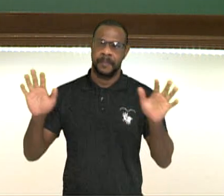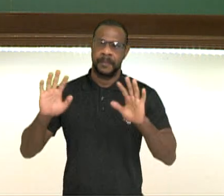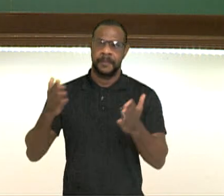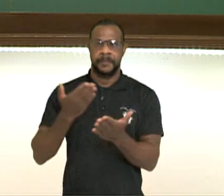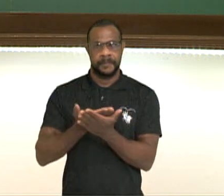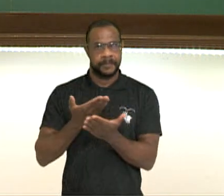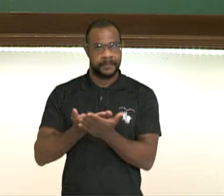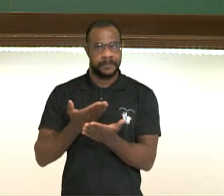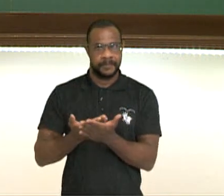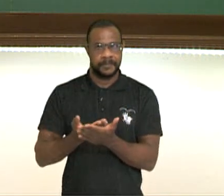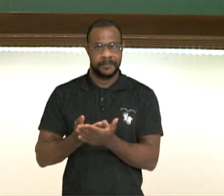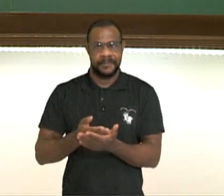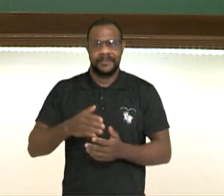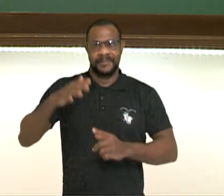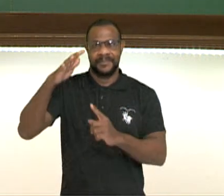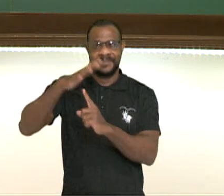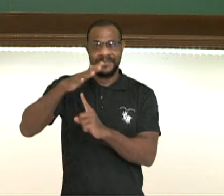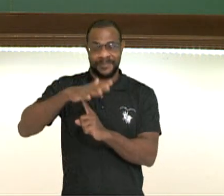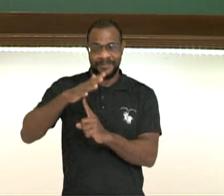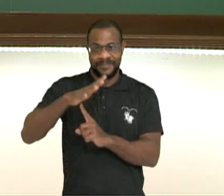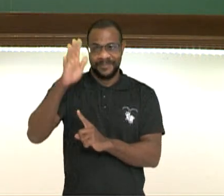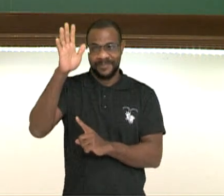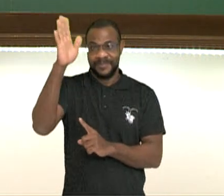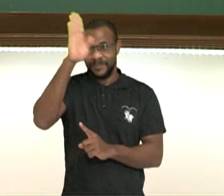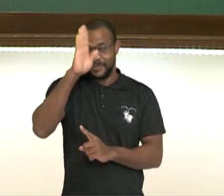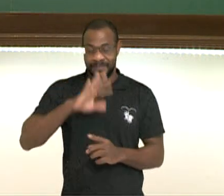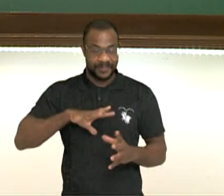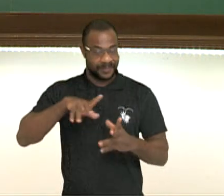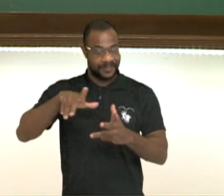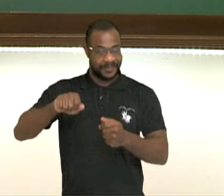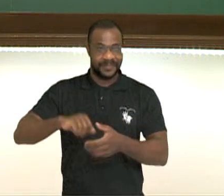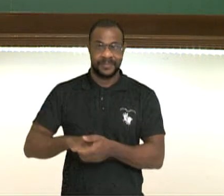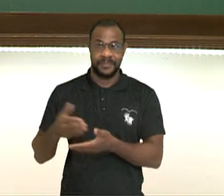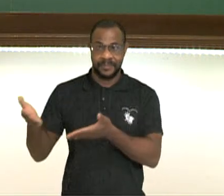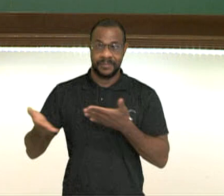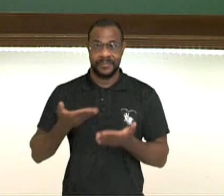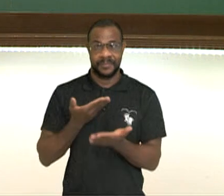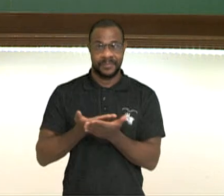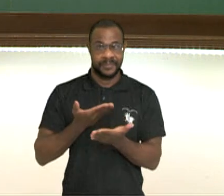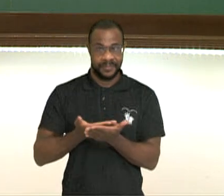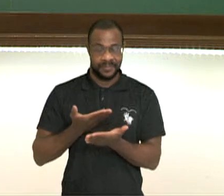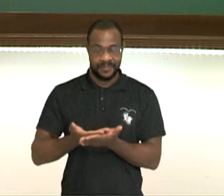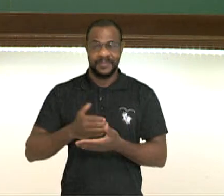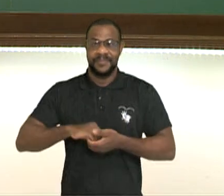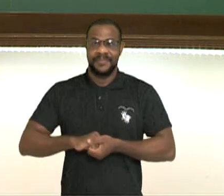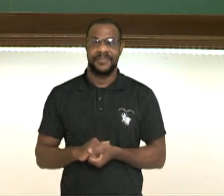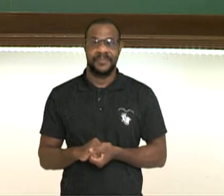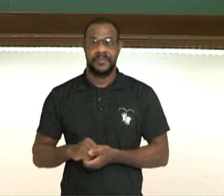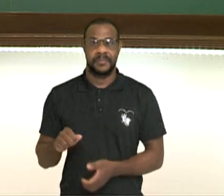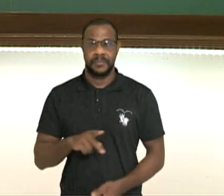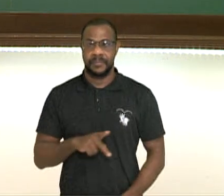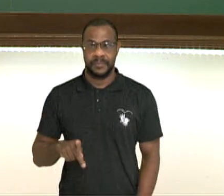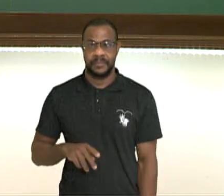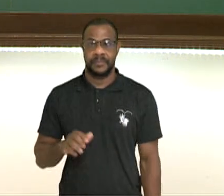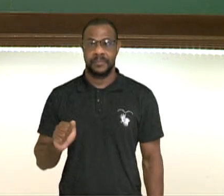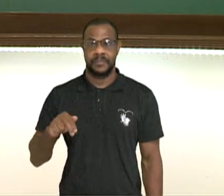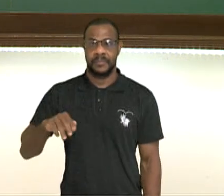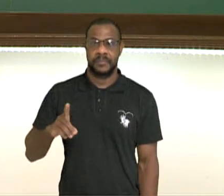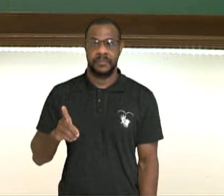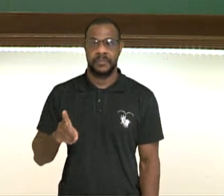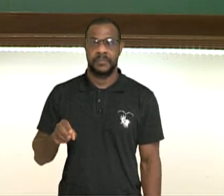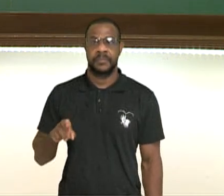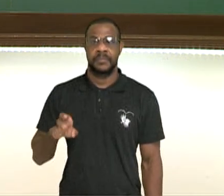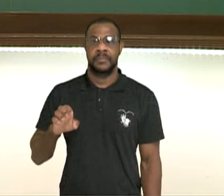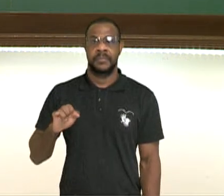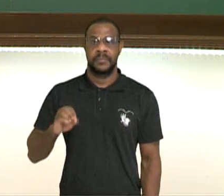Olá, estudante do estado do Paraná, do Brasil e do mundo, seja muito bem-vindo à nossa aula de Geografia do programa Aula Paraná. Eu sou o professor Andrew e vou levar até você